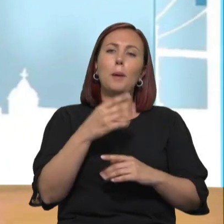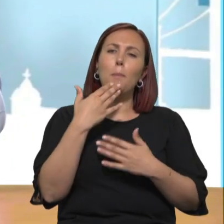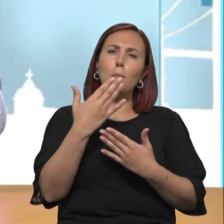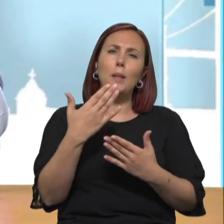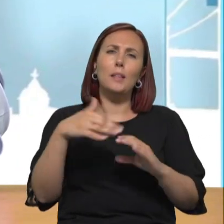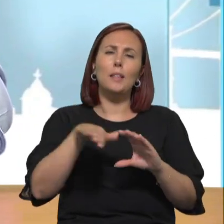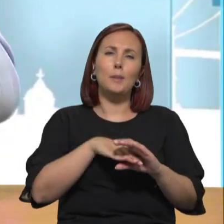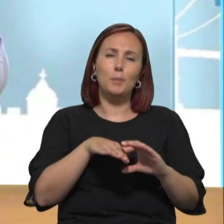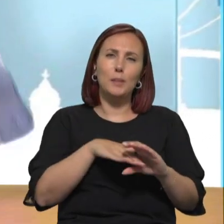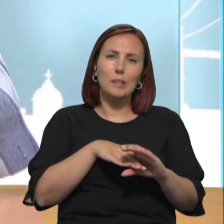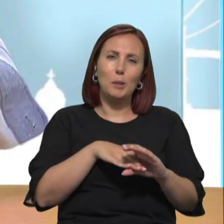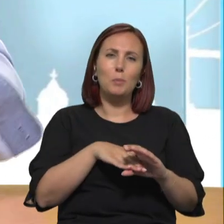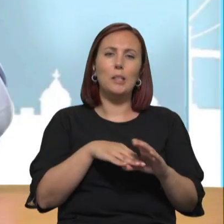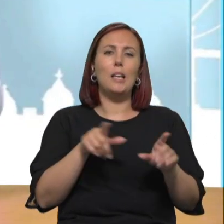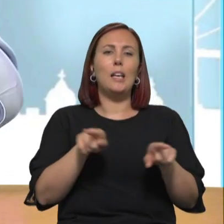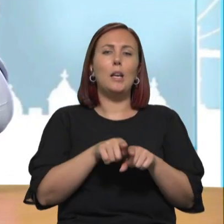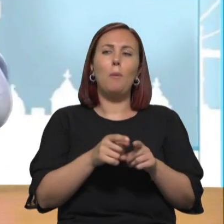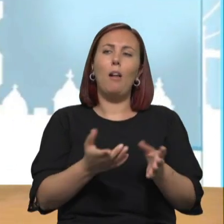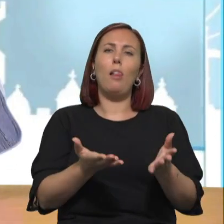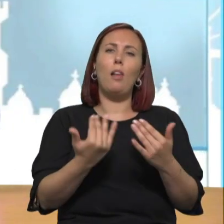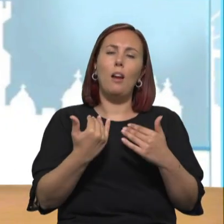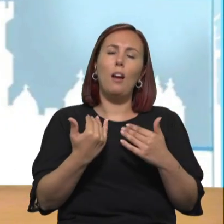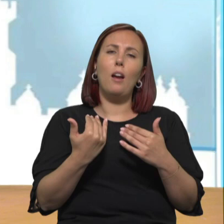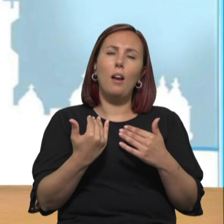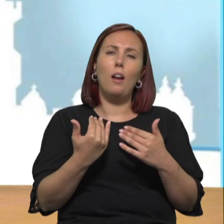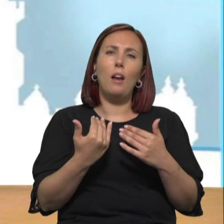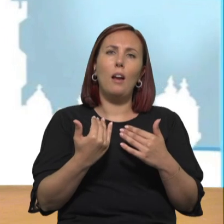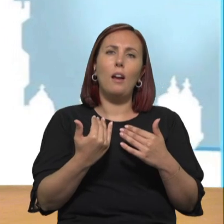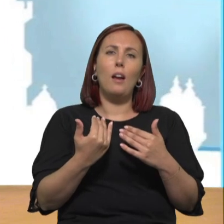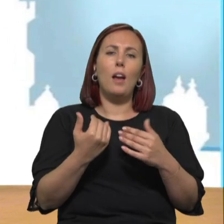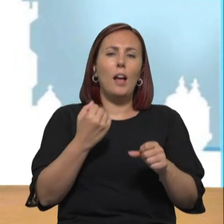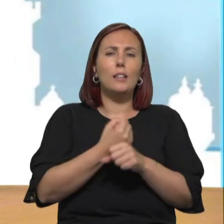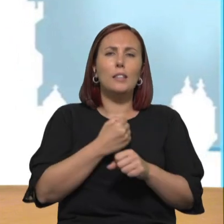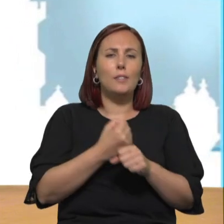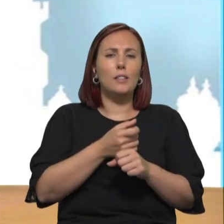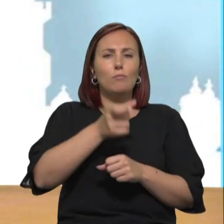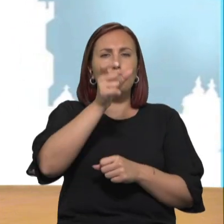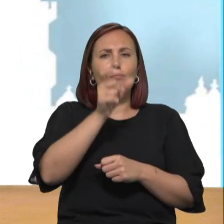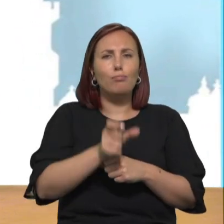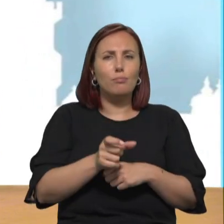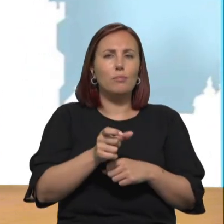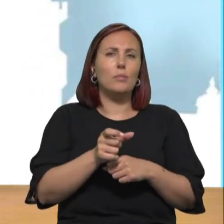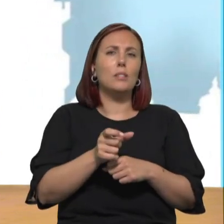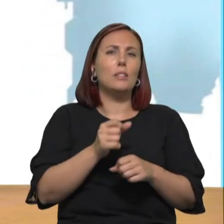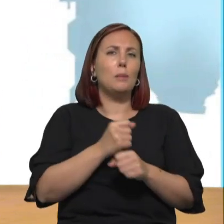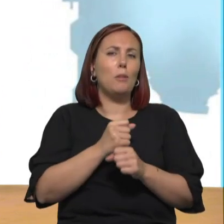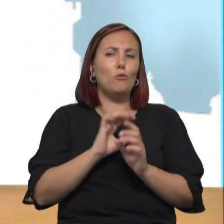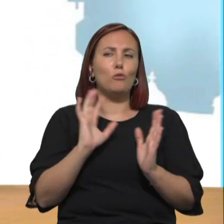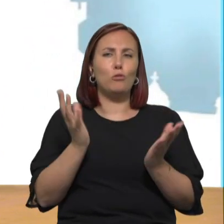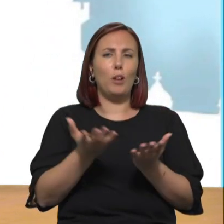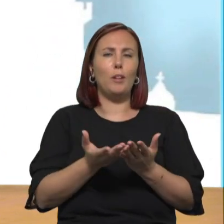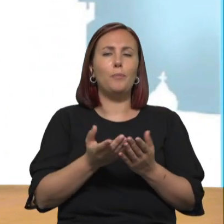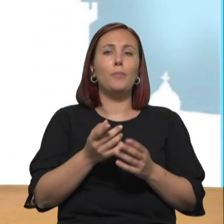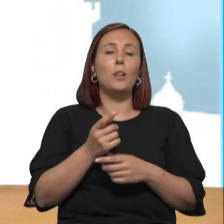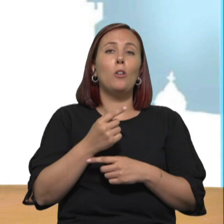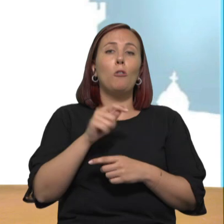participação, ao integrar-se naquilo que são as dinâmicas dos trabalhadores no geral. O mês de